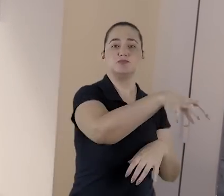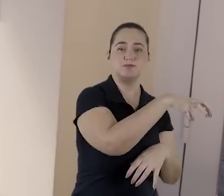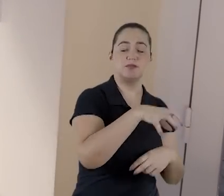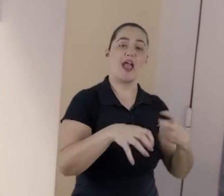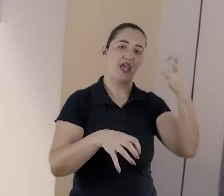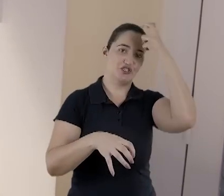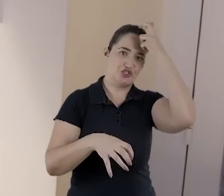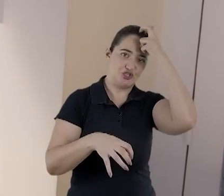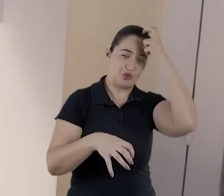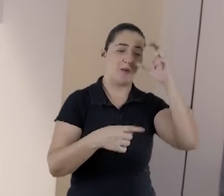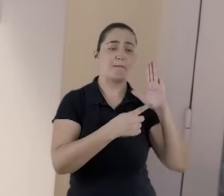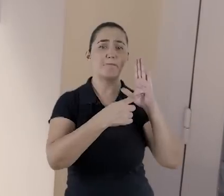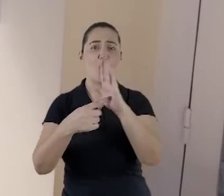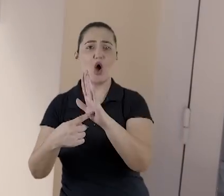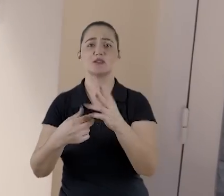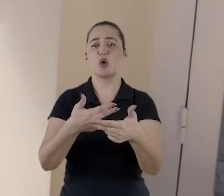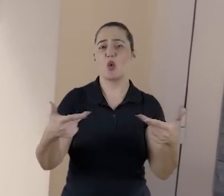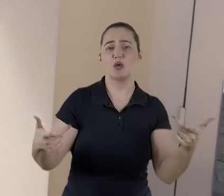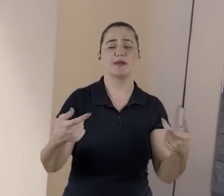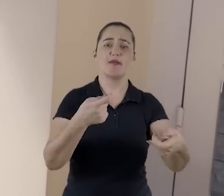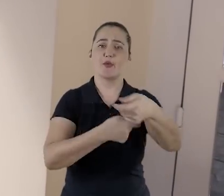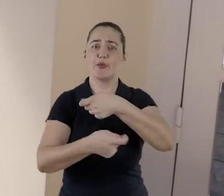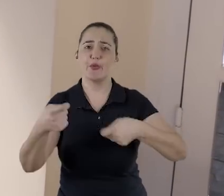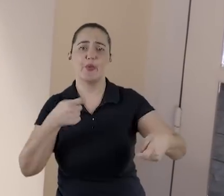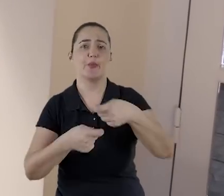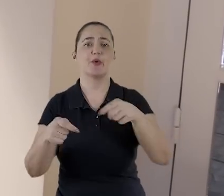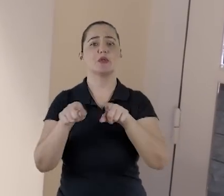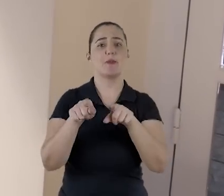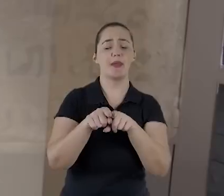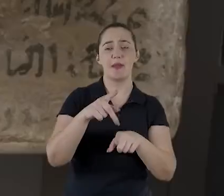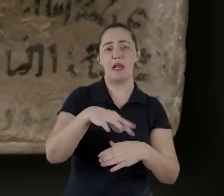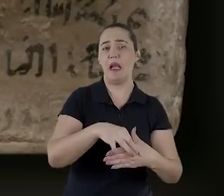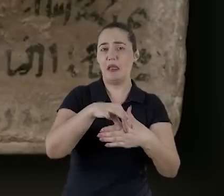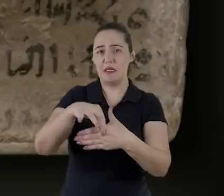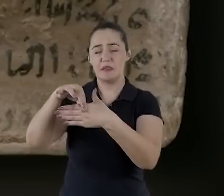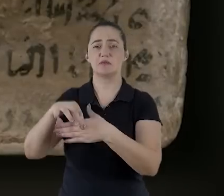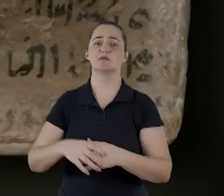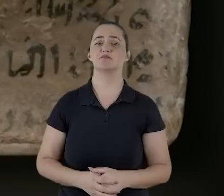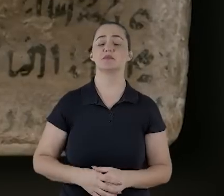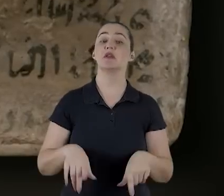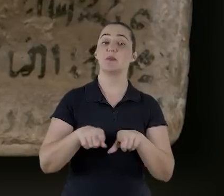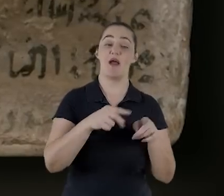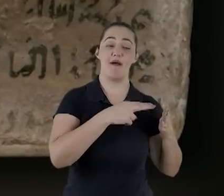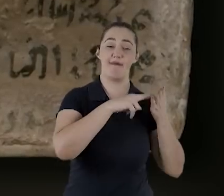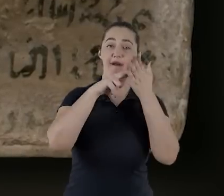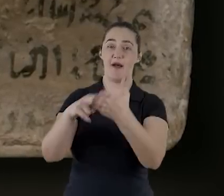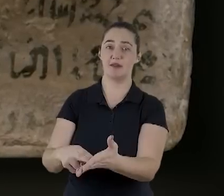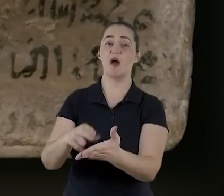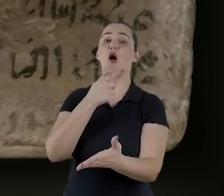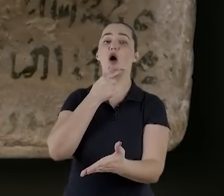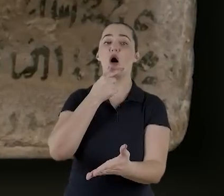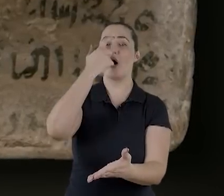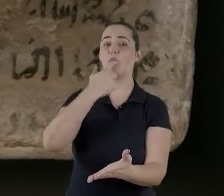Egito. Elas mostram elementos diplomáticos, econômicos e status sociais. Várias dessas cartas foram enviadas